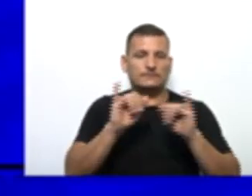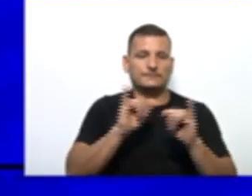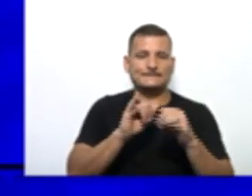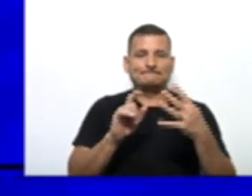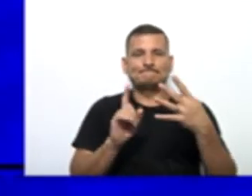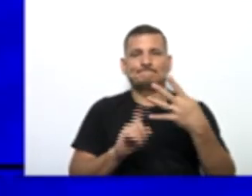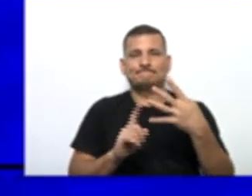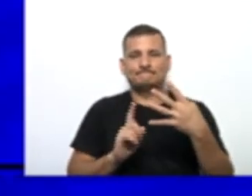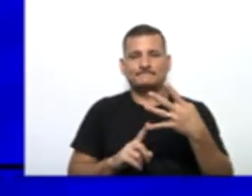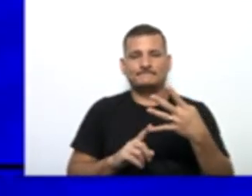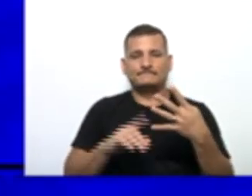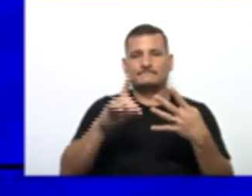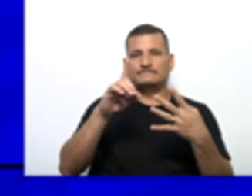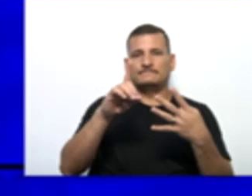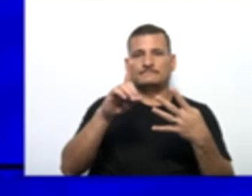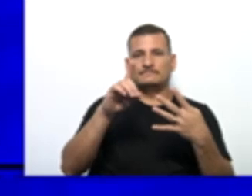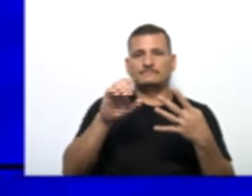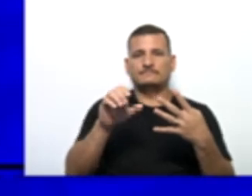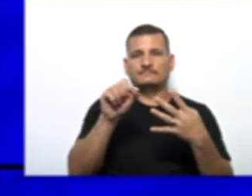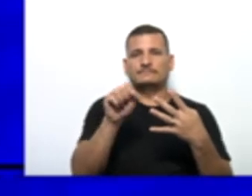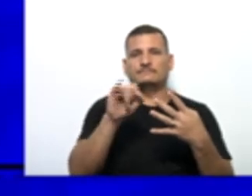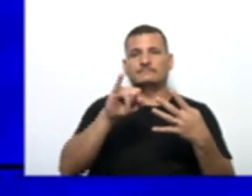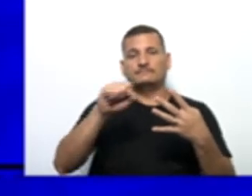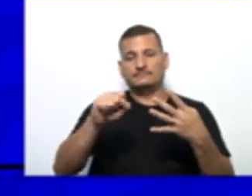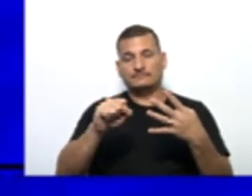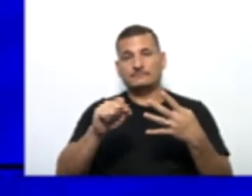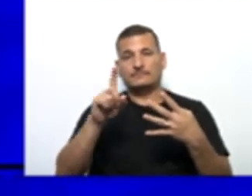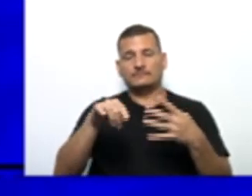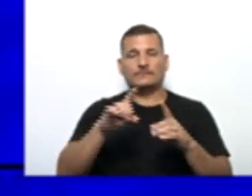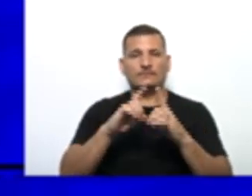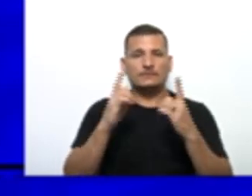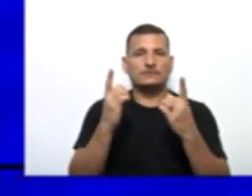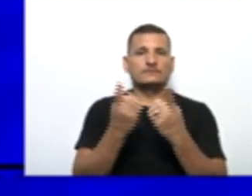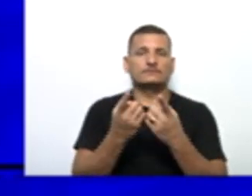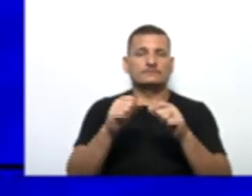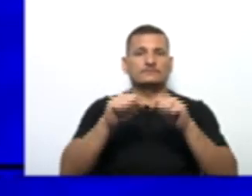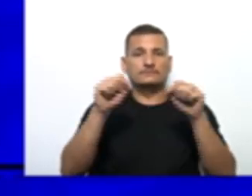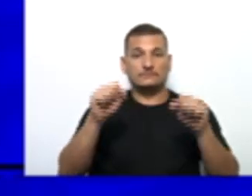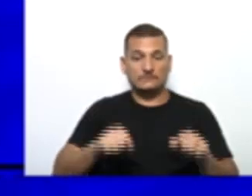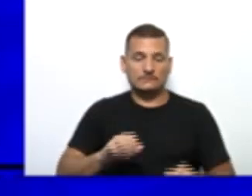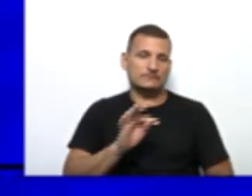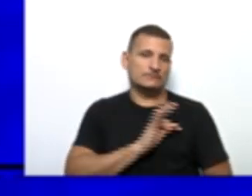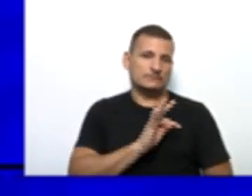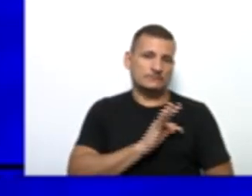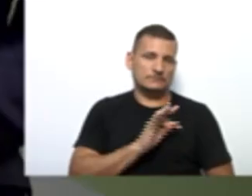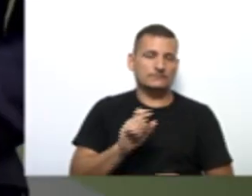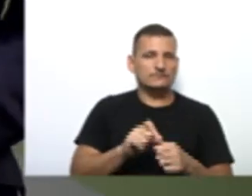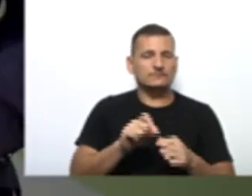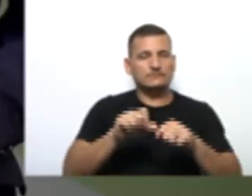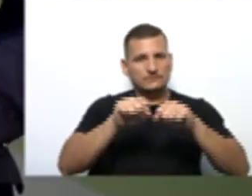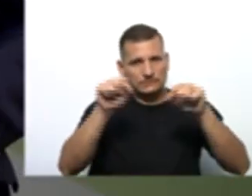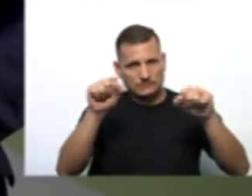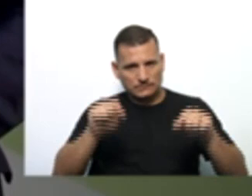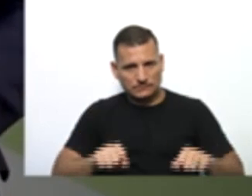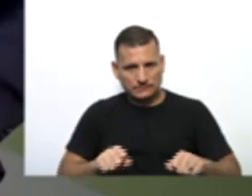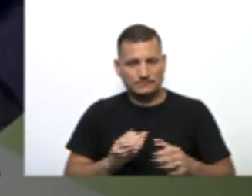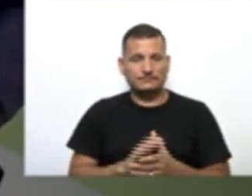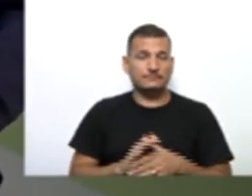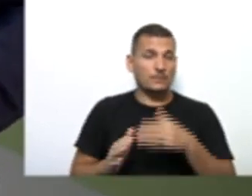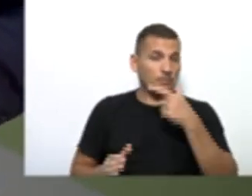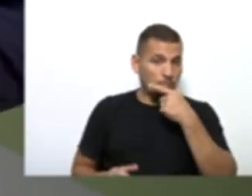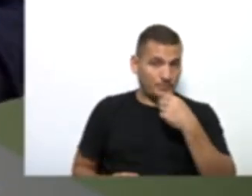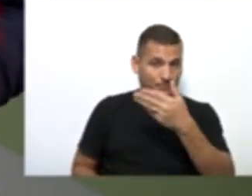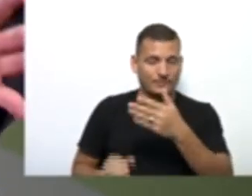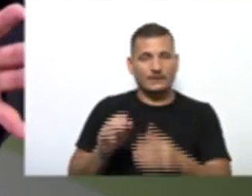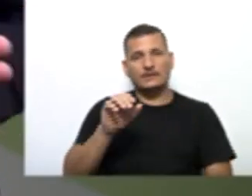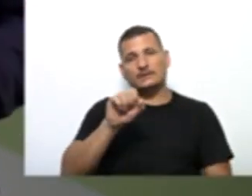DESIS, Departamento de Sistemas, onde os técnicos desenvolvem os sistemas da instituição. Nosso entrevistado nos